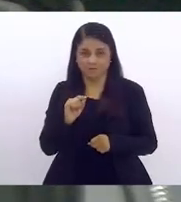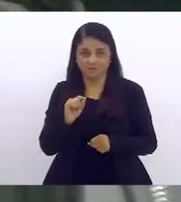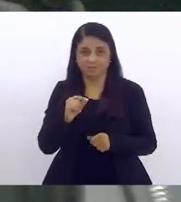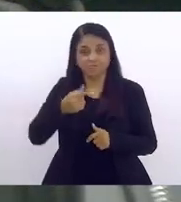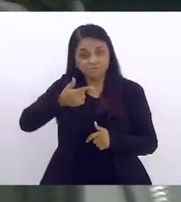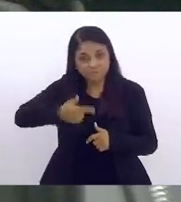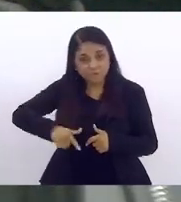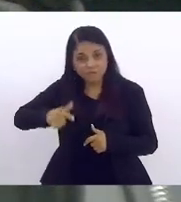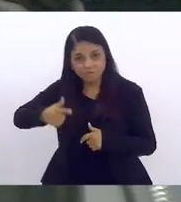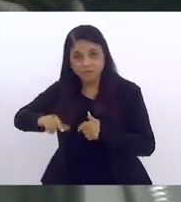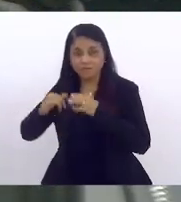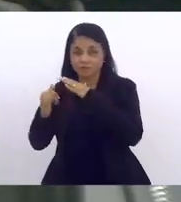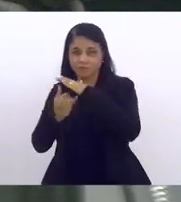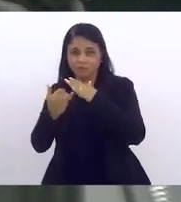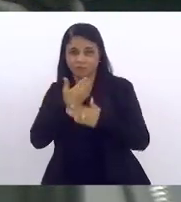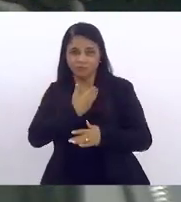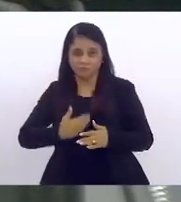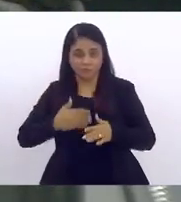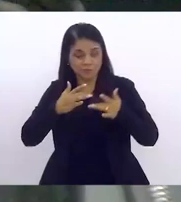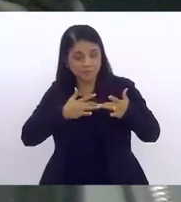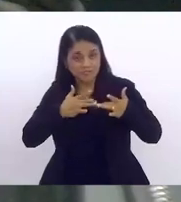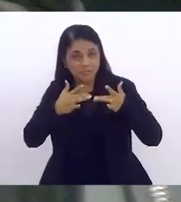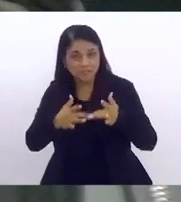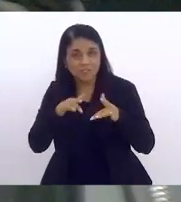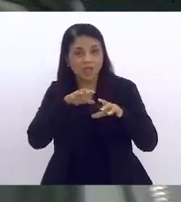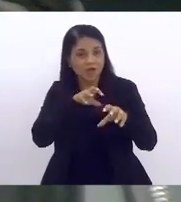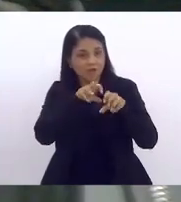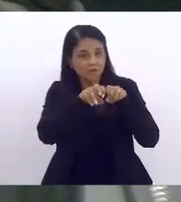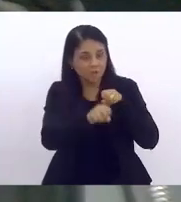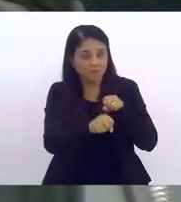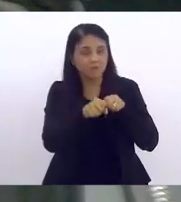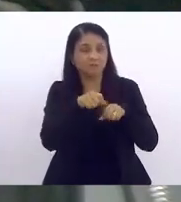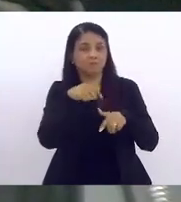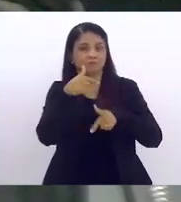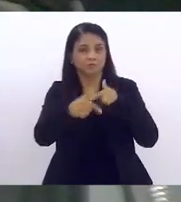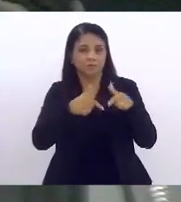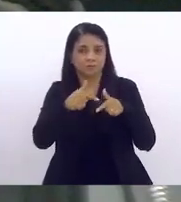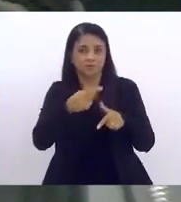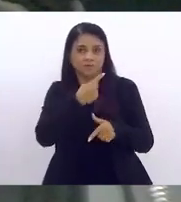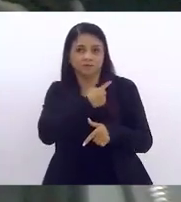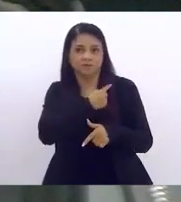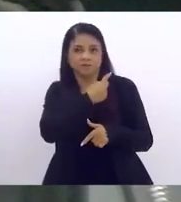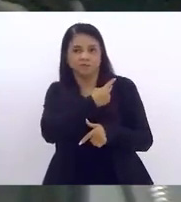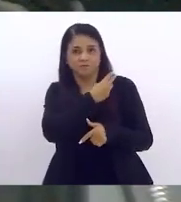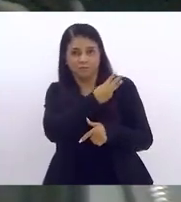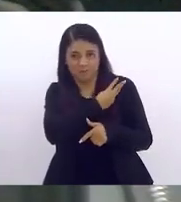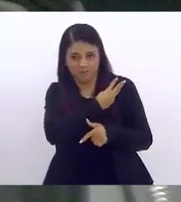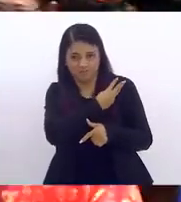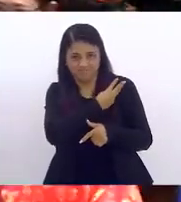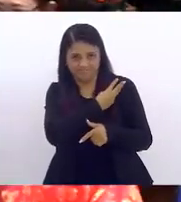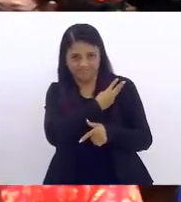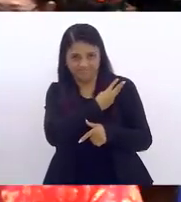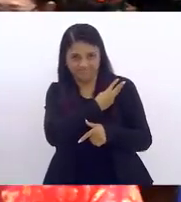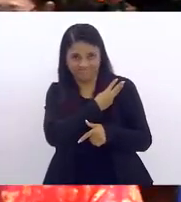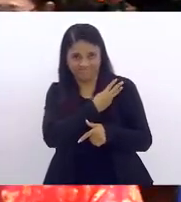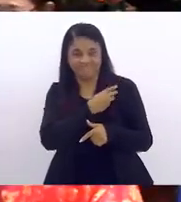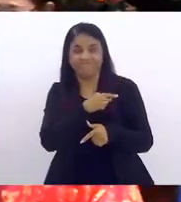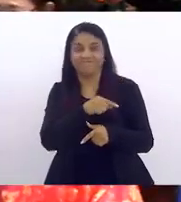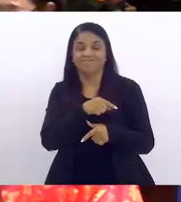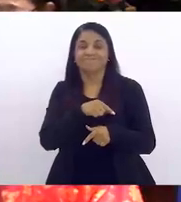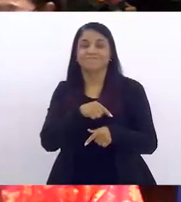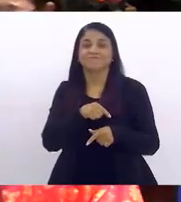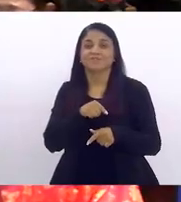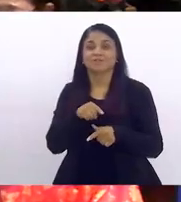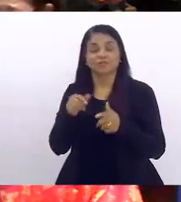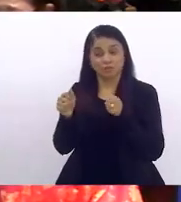mais instituições públicas se dediquem à formação dos trabalhadores de nível médio. E aí, quando a gente